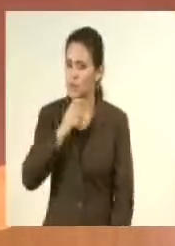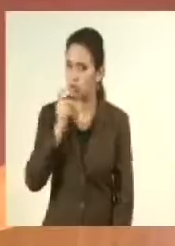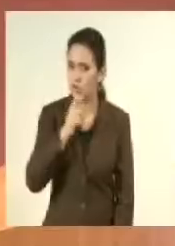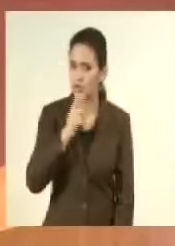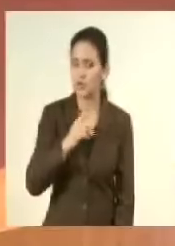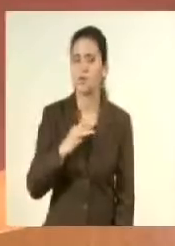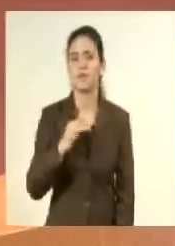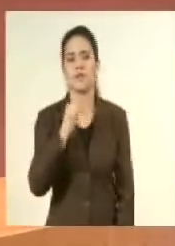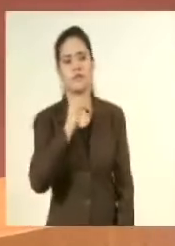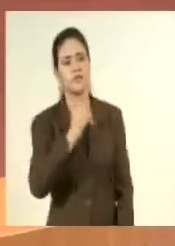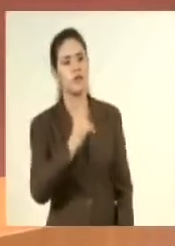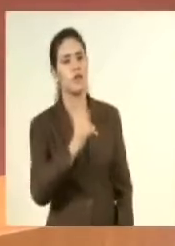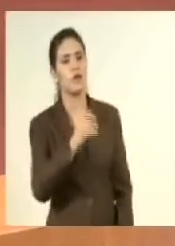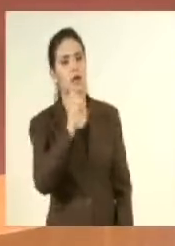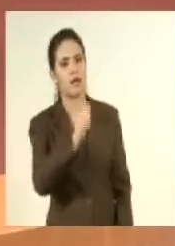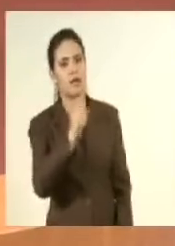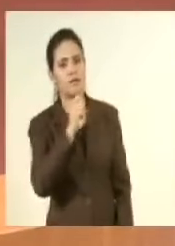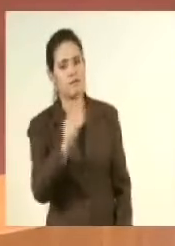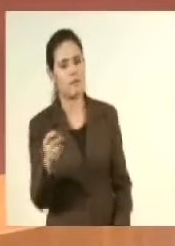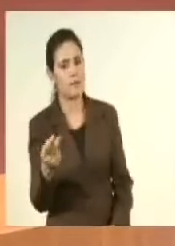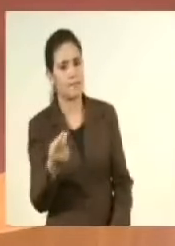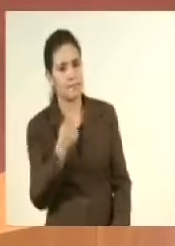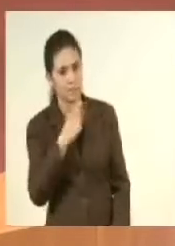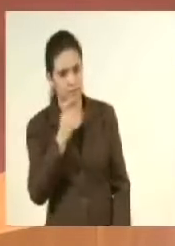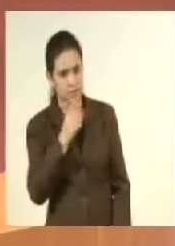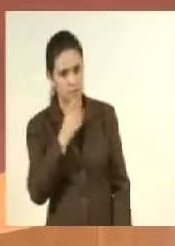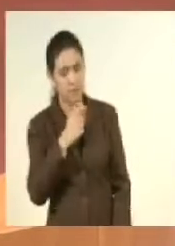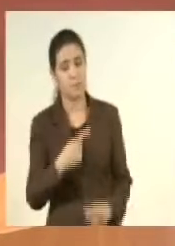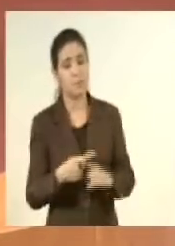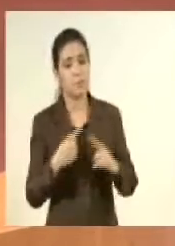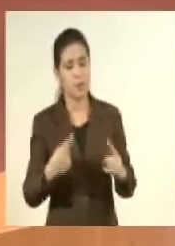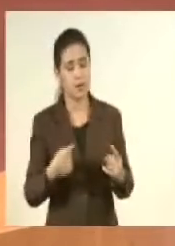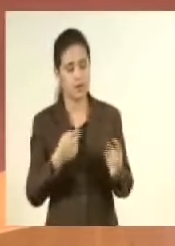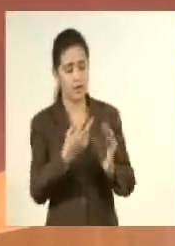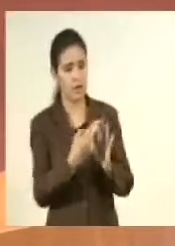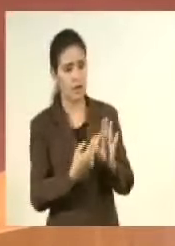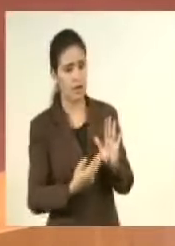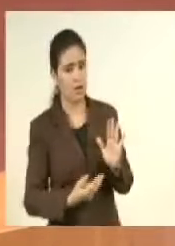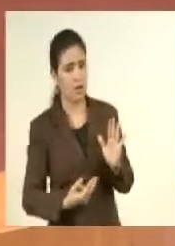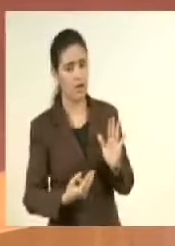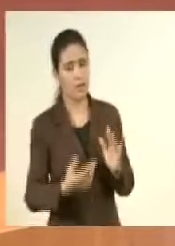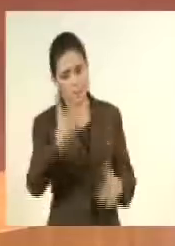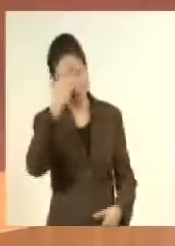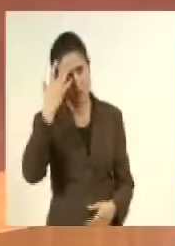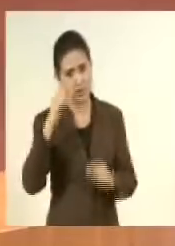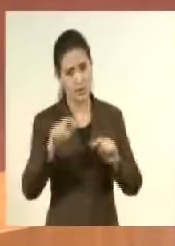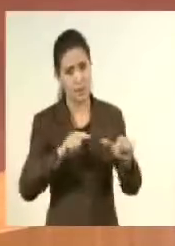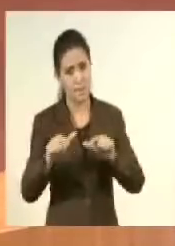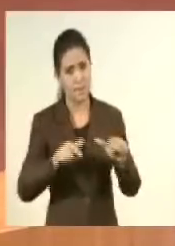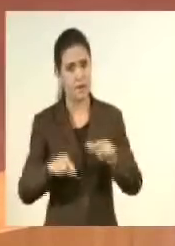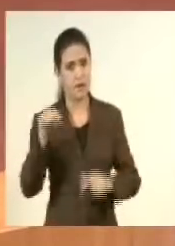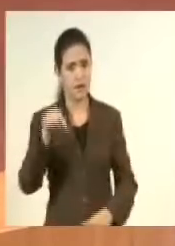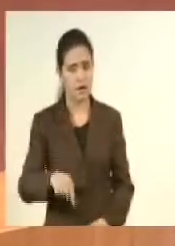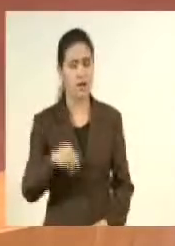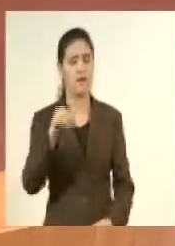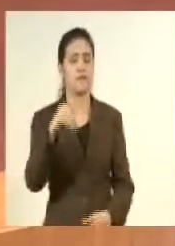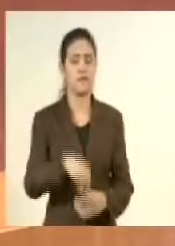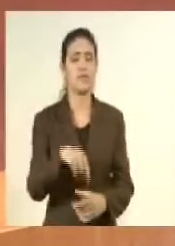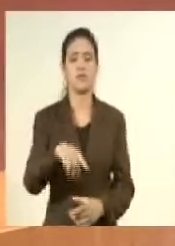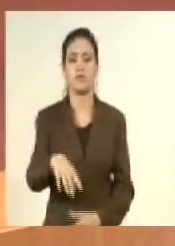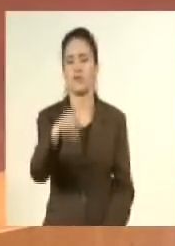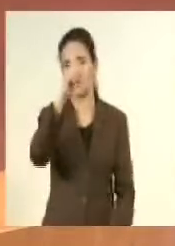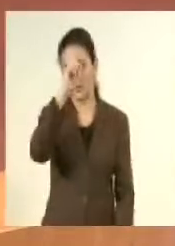está aqui o relatório de um funcionário do hospital relatando um caso